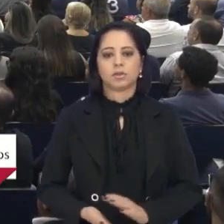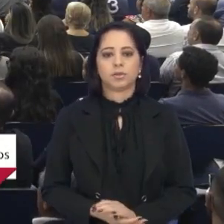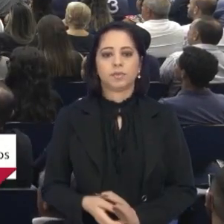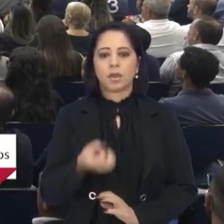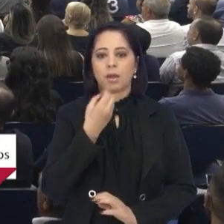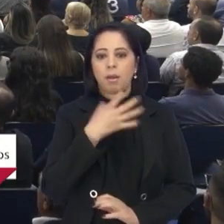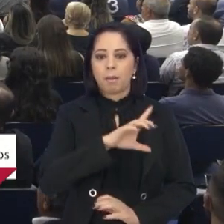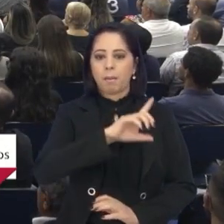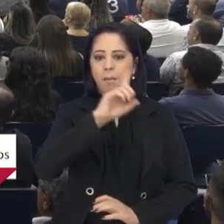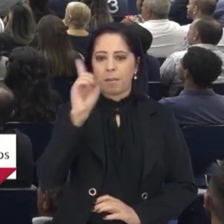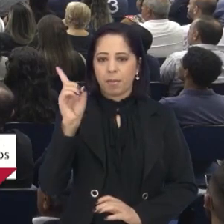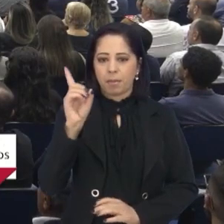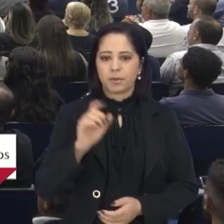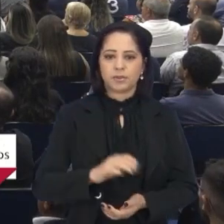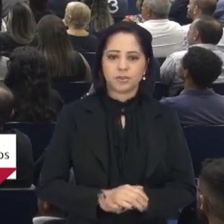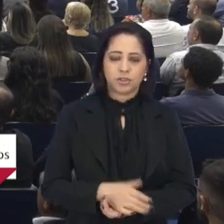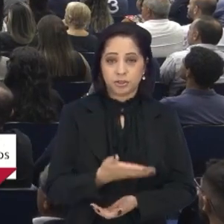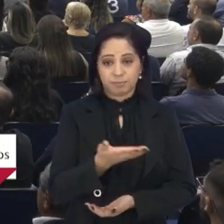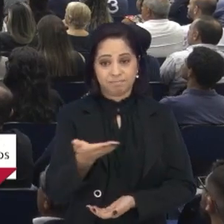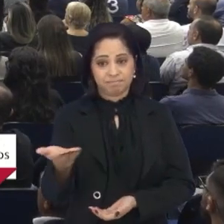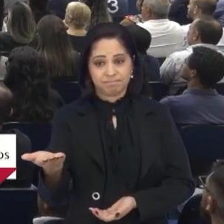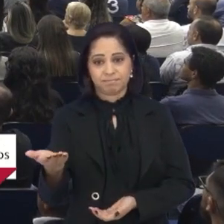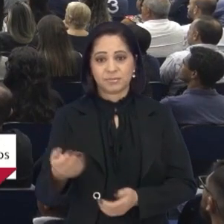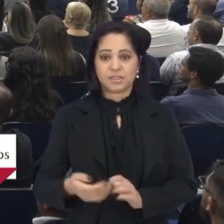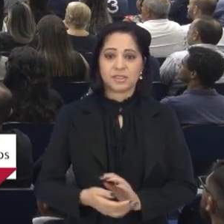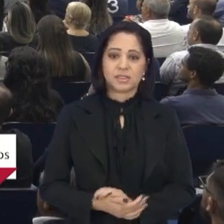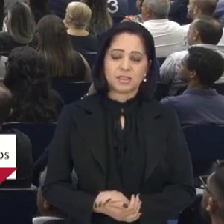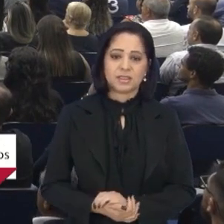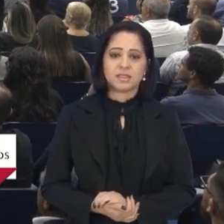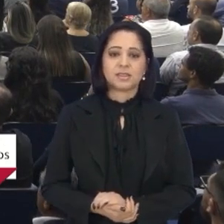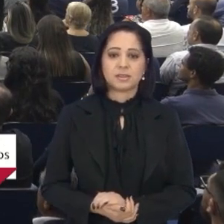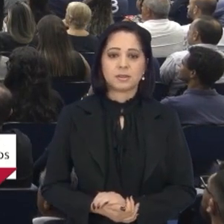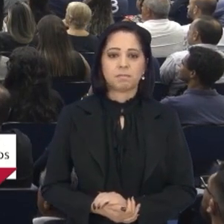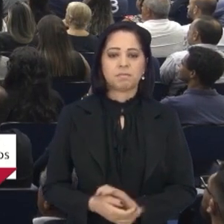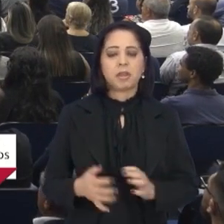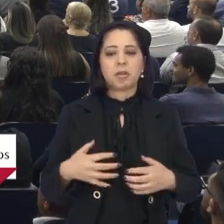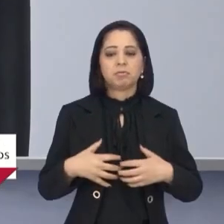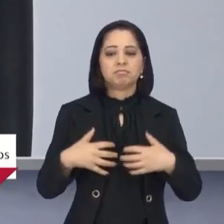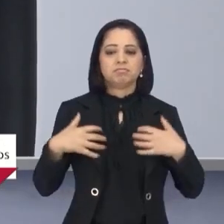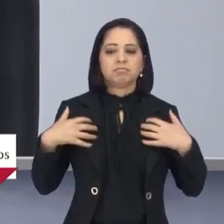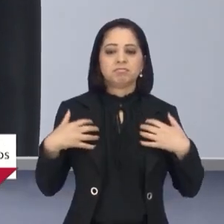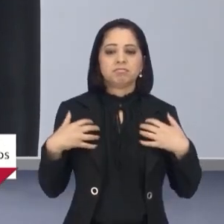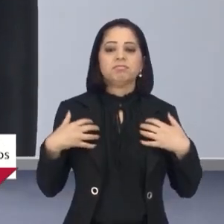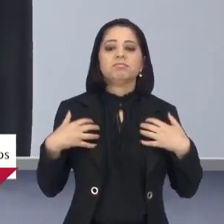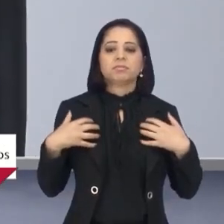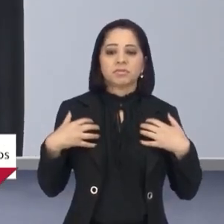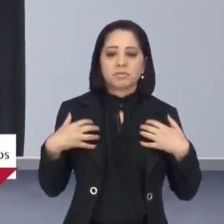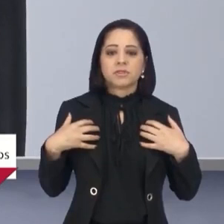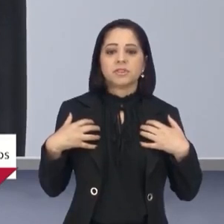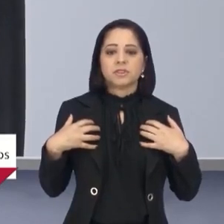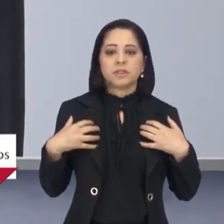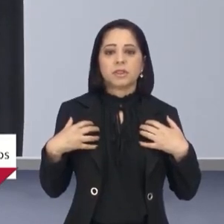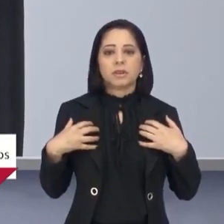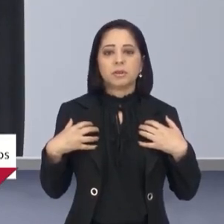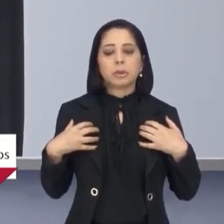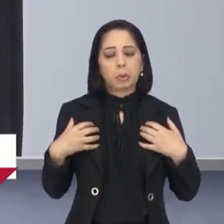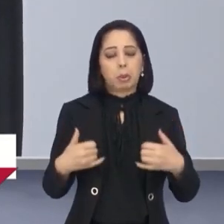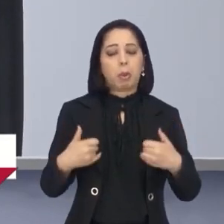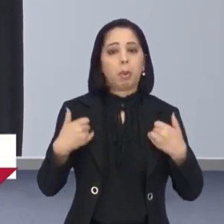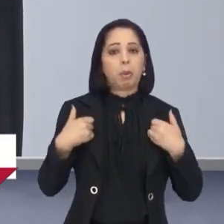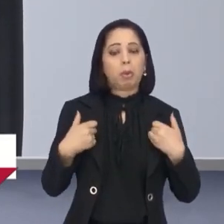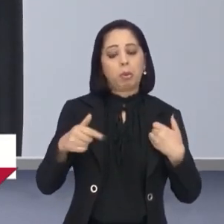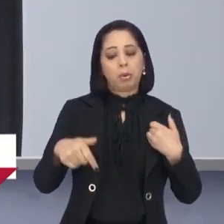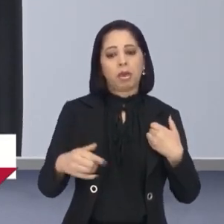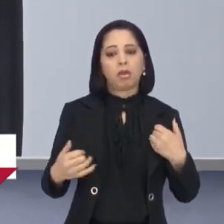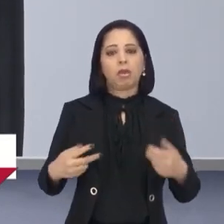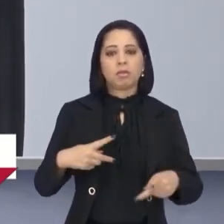bom dia a todos e todas é uma satisfação enorme estar aqui no município de